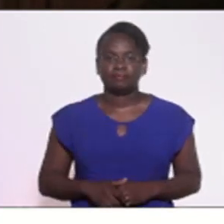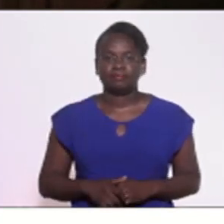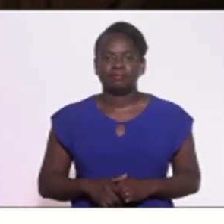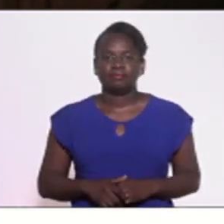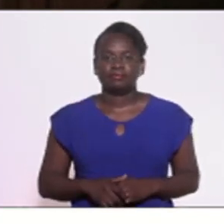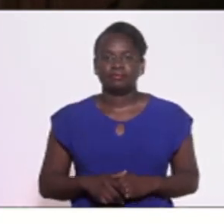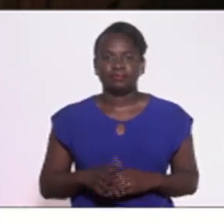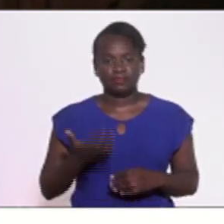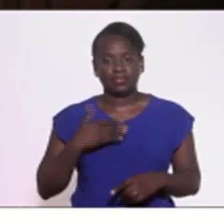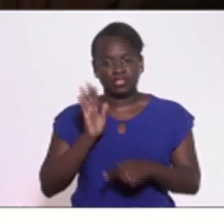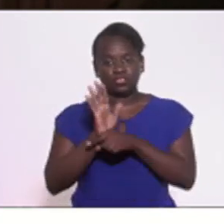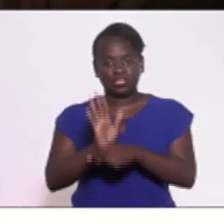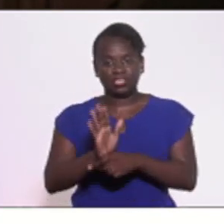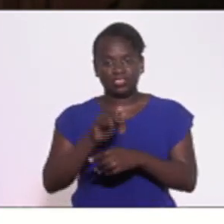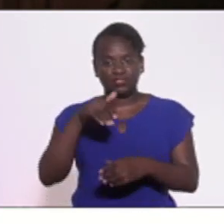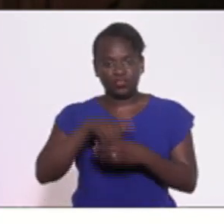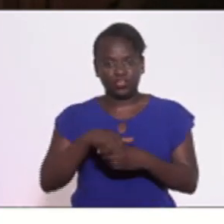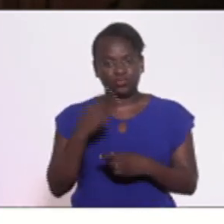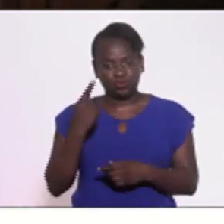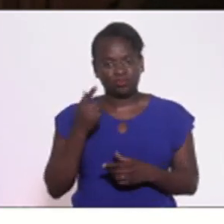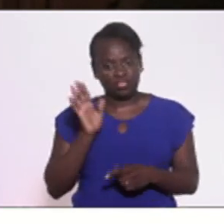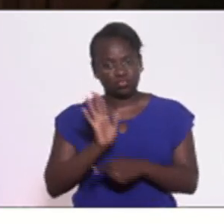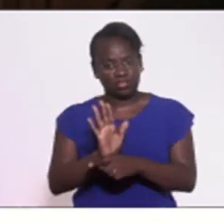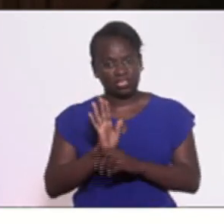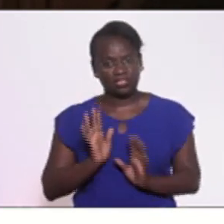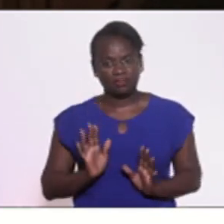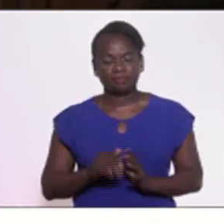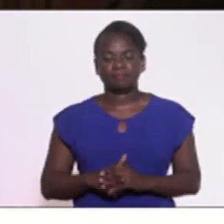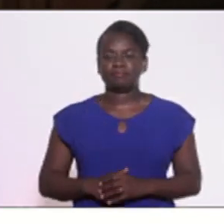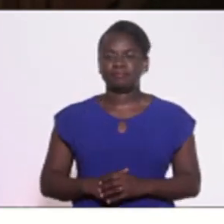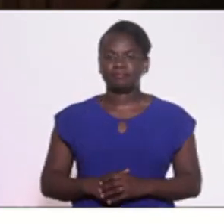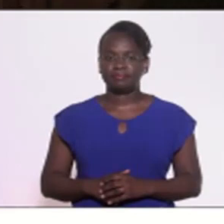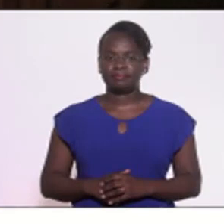que eu ajudei a eleger com um votinho.